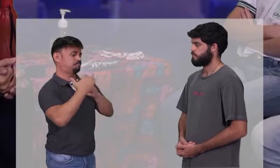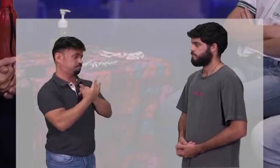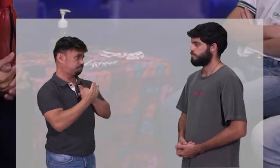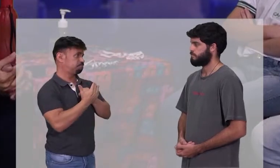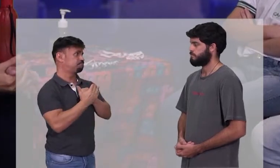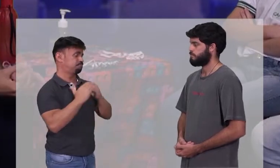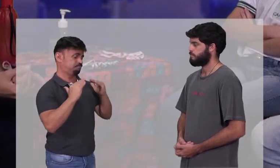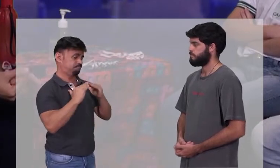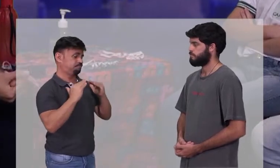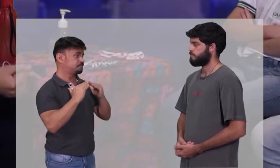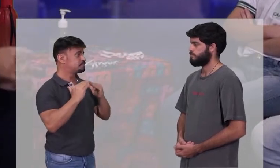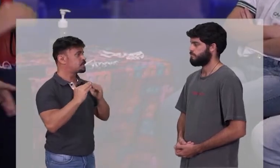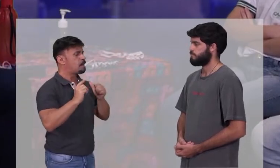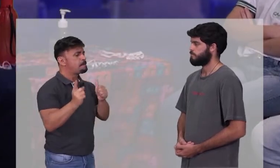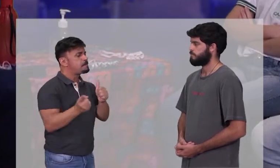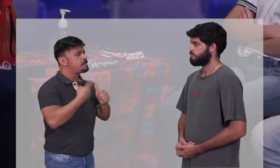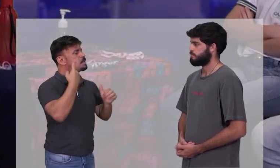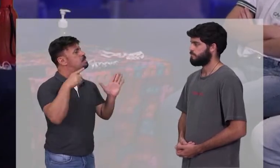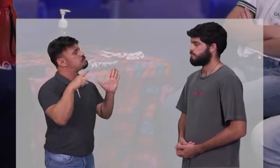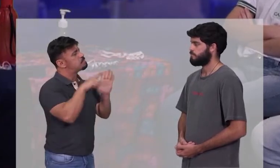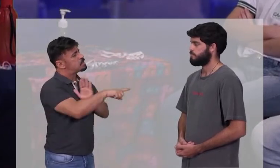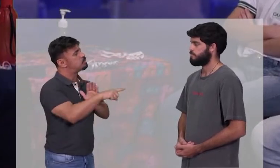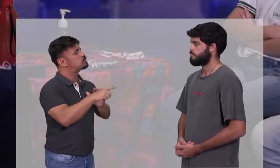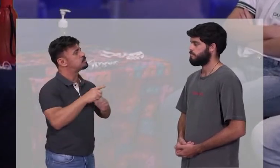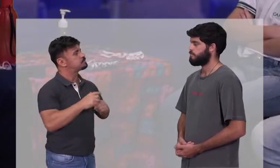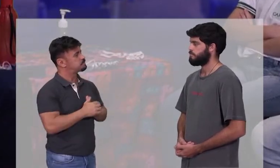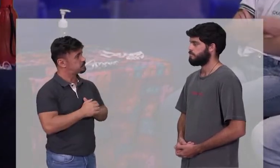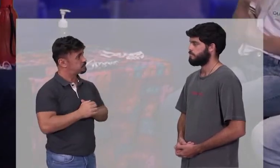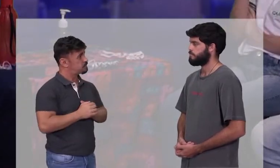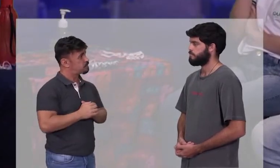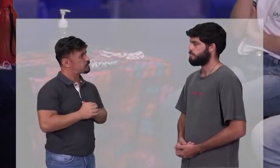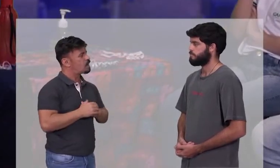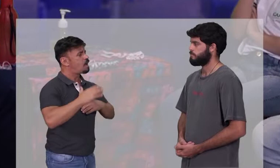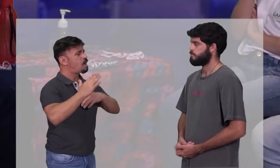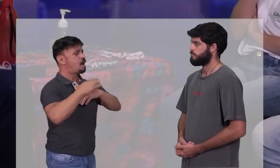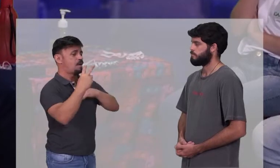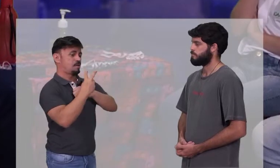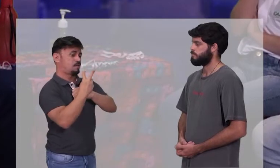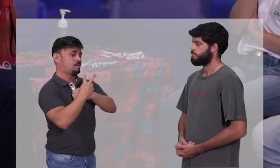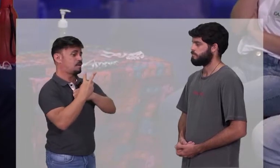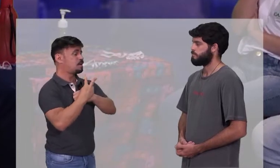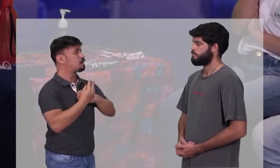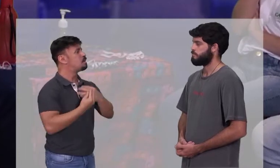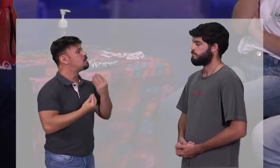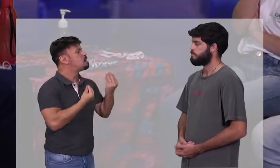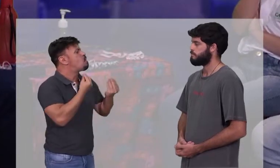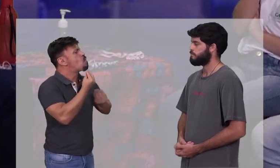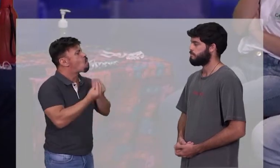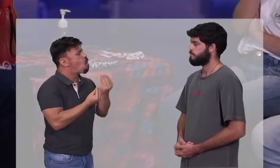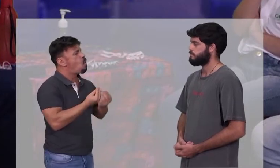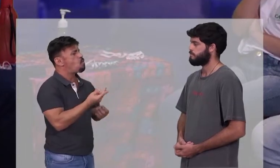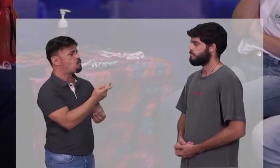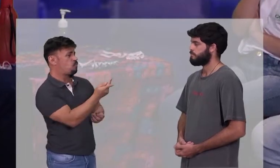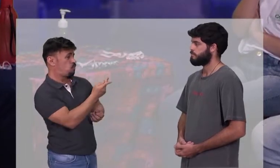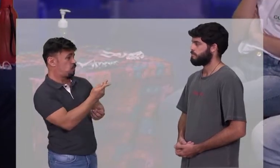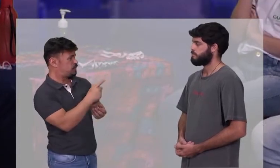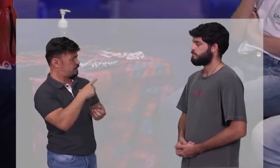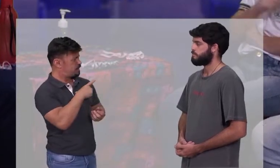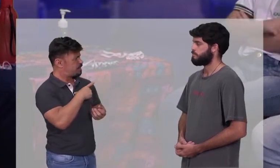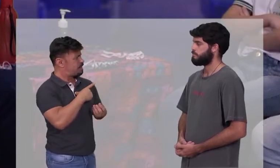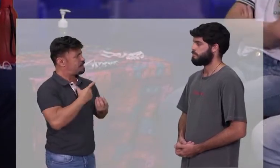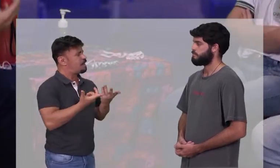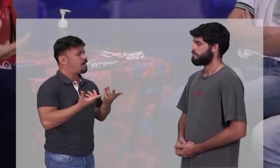na quarentena, né? Então, a primeira perguntinha é, vamos falar sobre autocuidado primeiro, né? Como que vocês